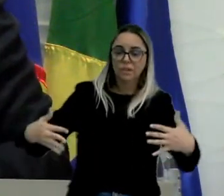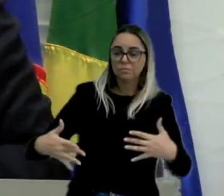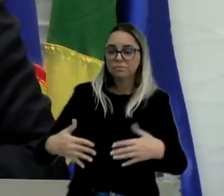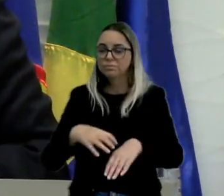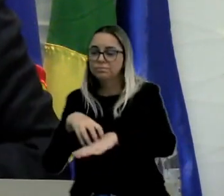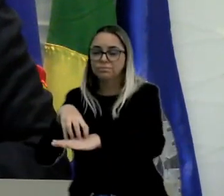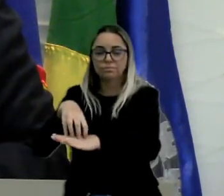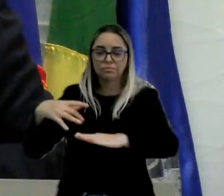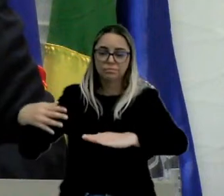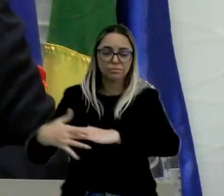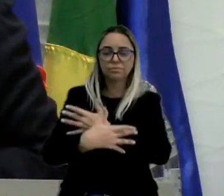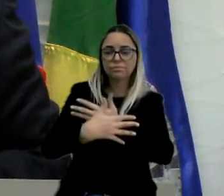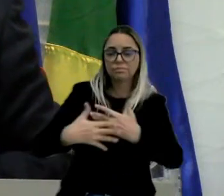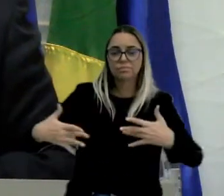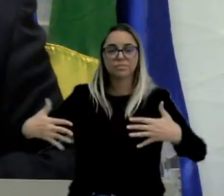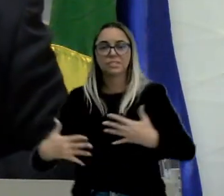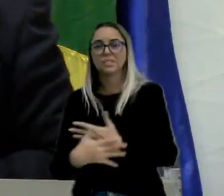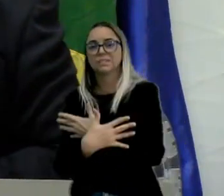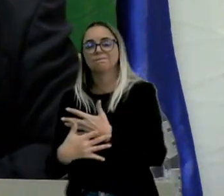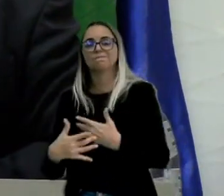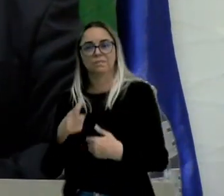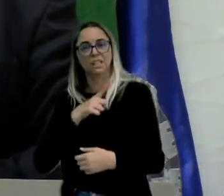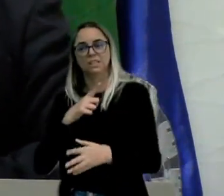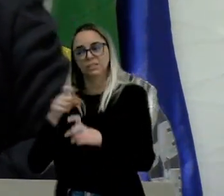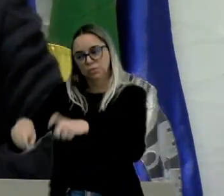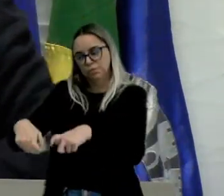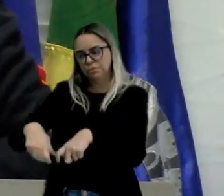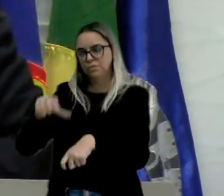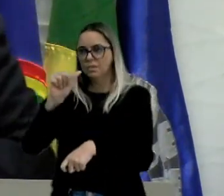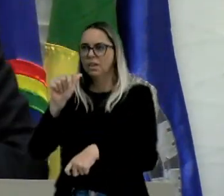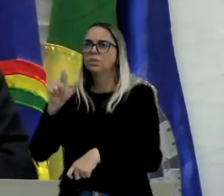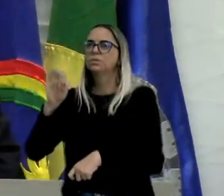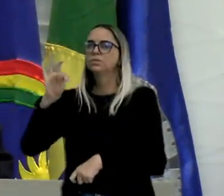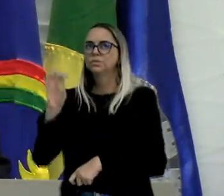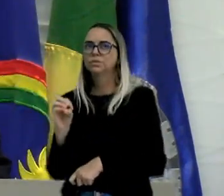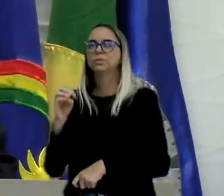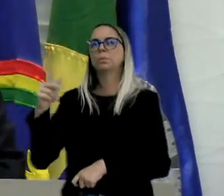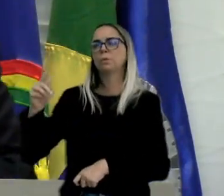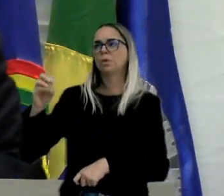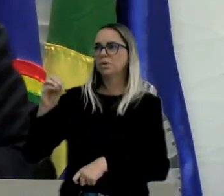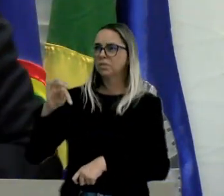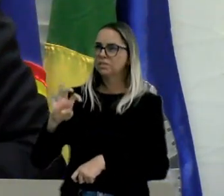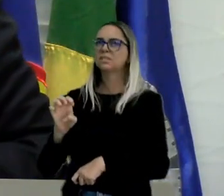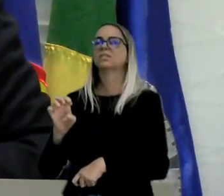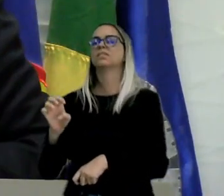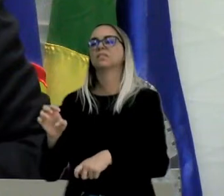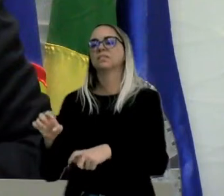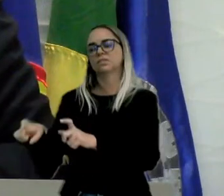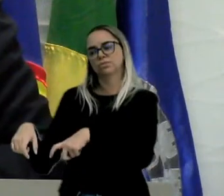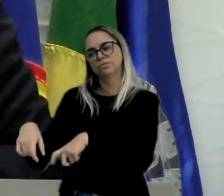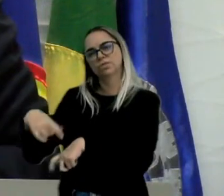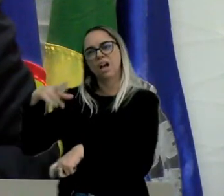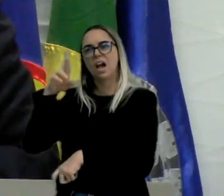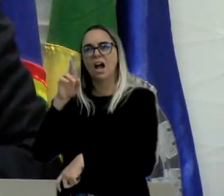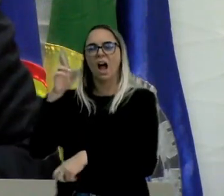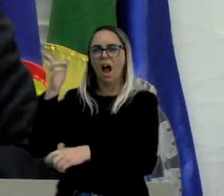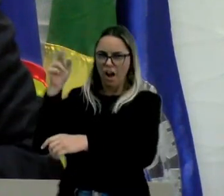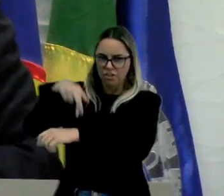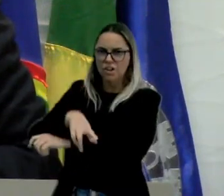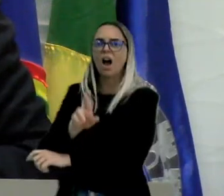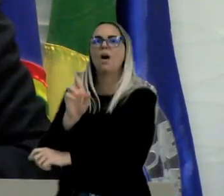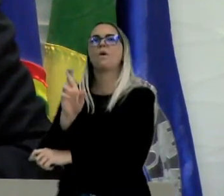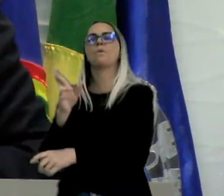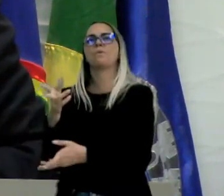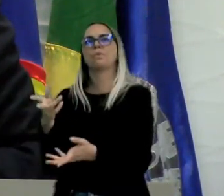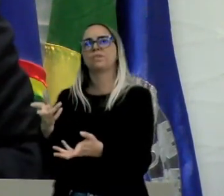Estrada você dese ali pro sítio Alto do ponto capin de planta Camará sítio Riachão